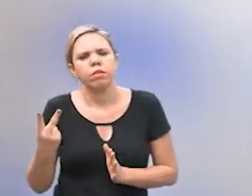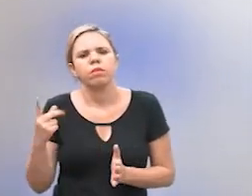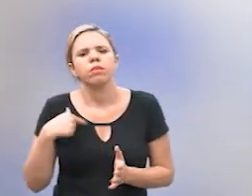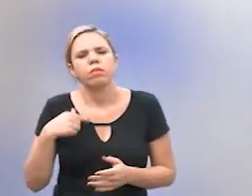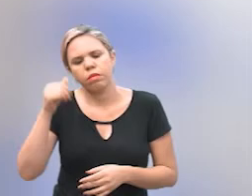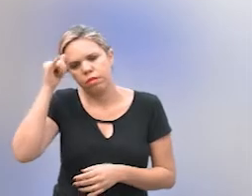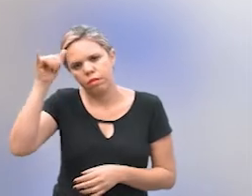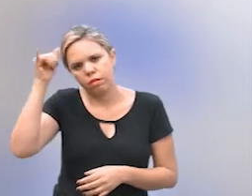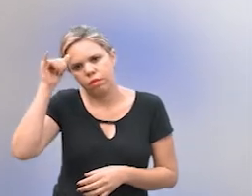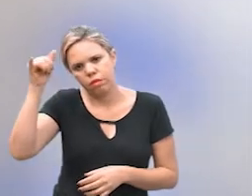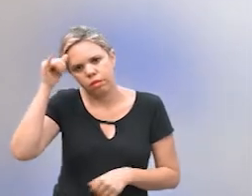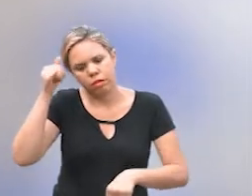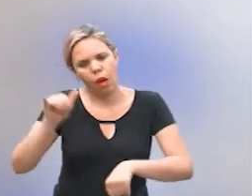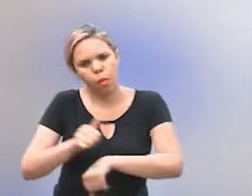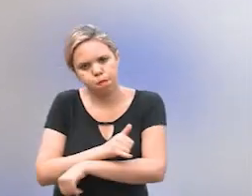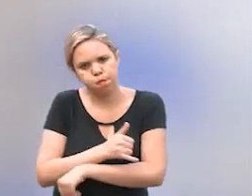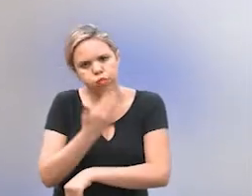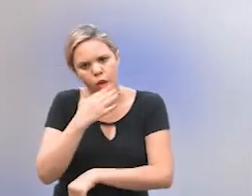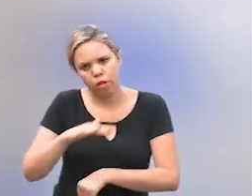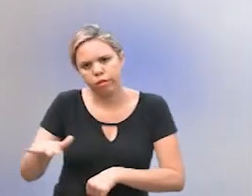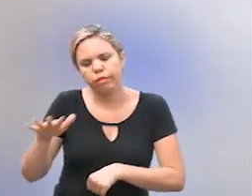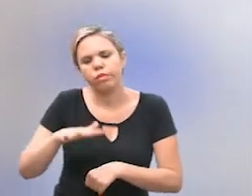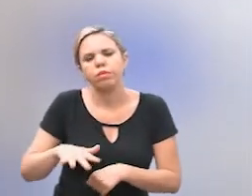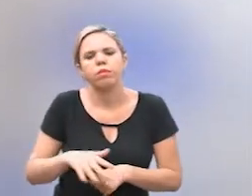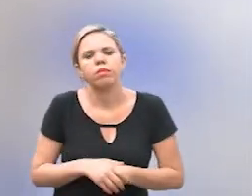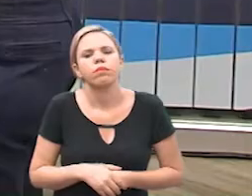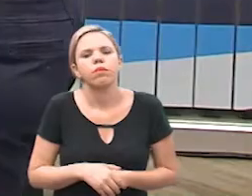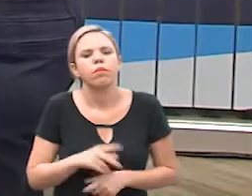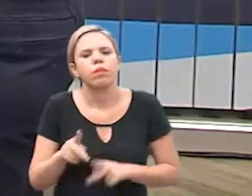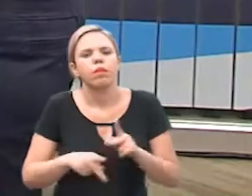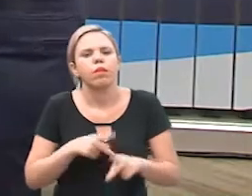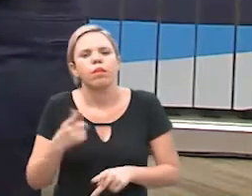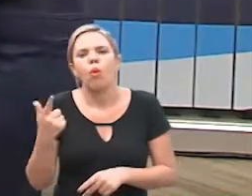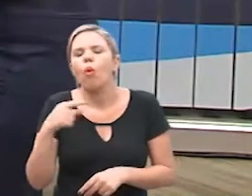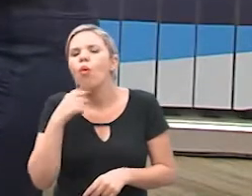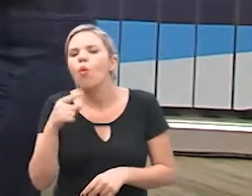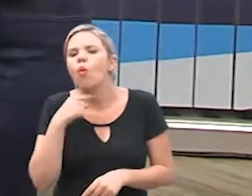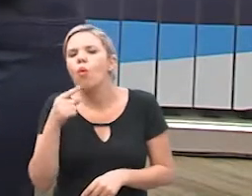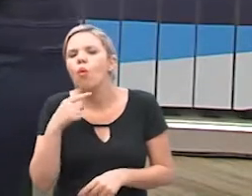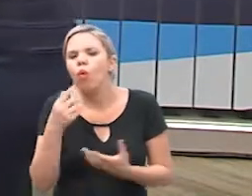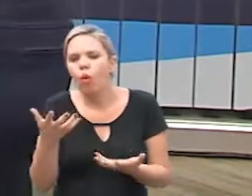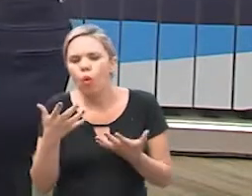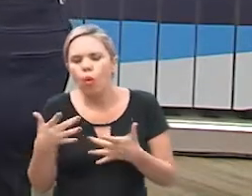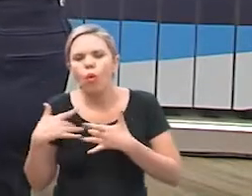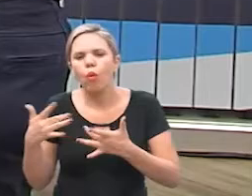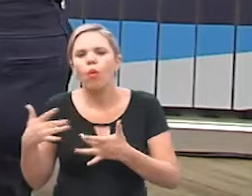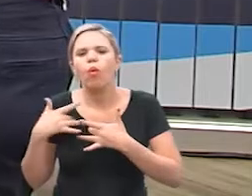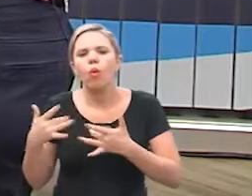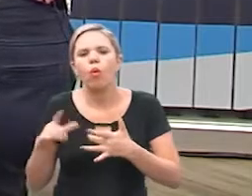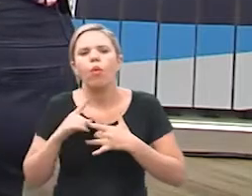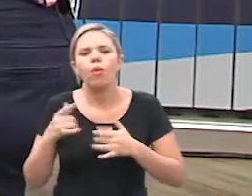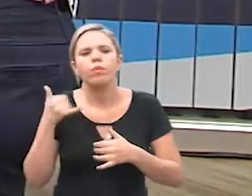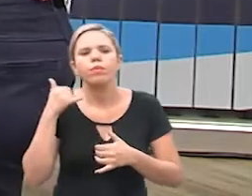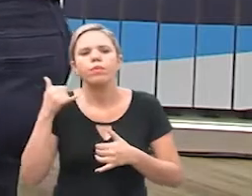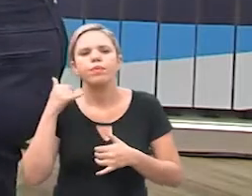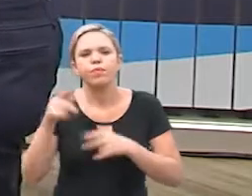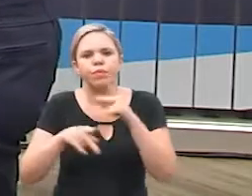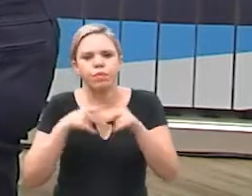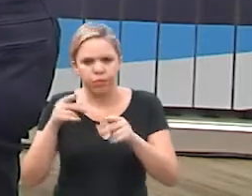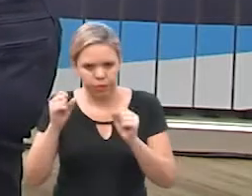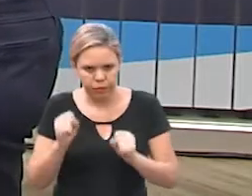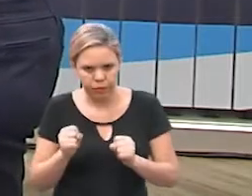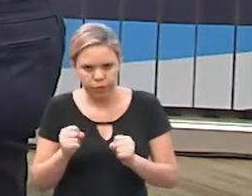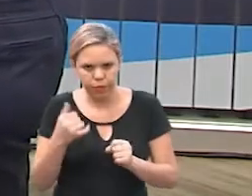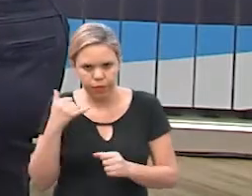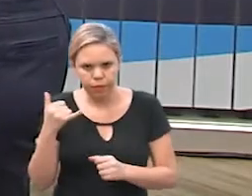ele previne a obesidade infantil. Olívia, para quem tiver outras dúvidas, quiser até doar, tem algum telefone que as pessoas